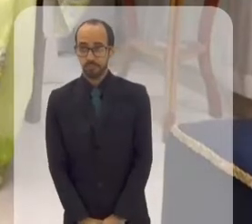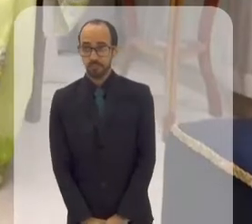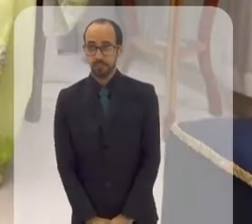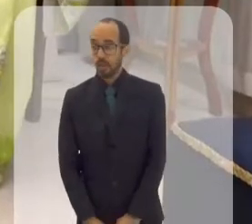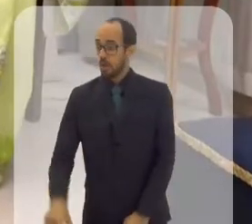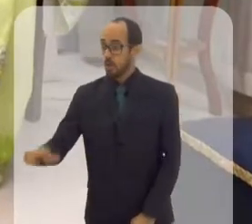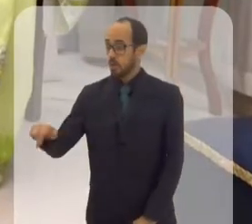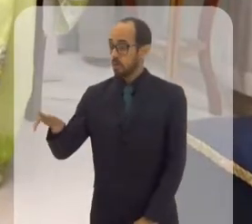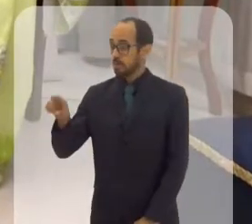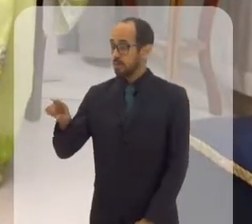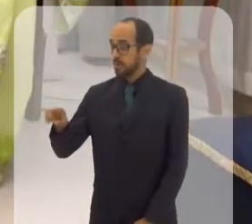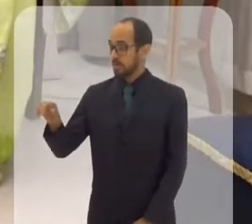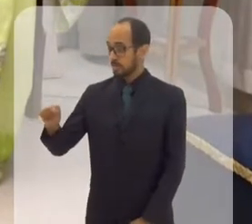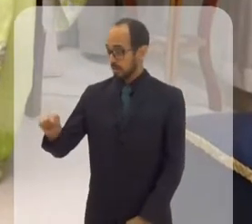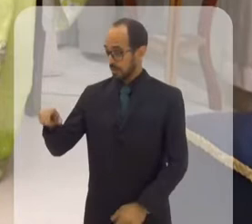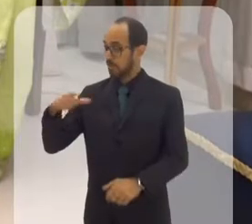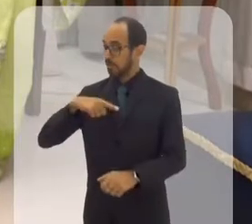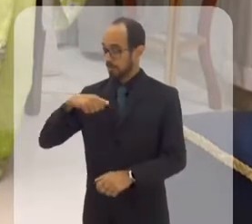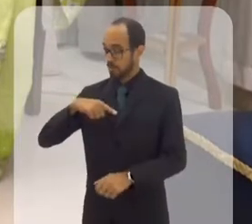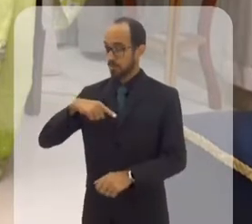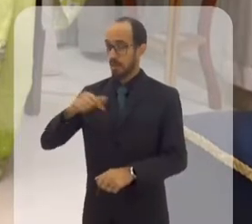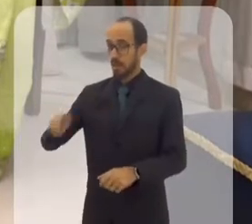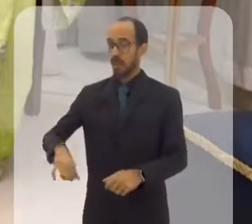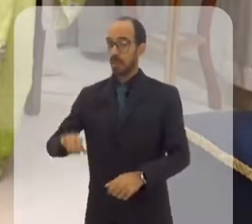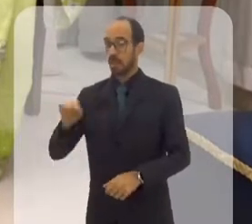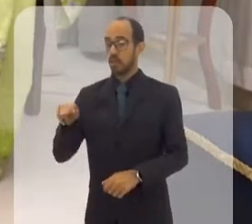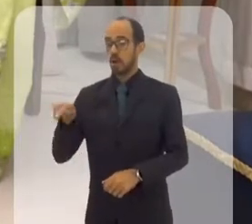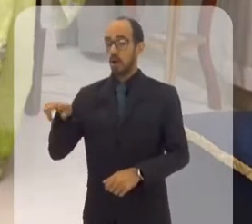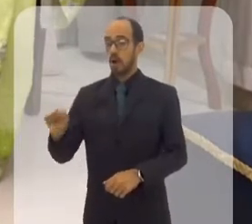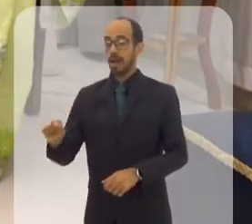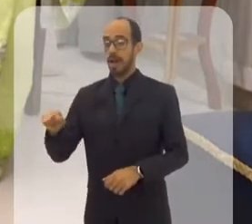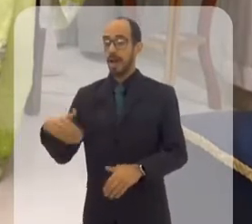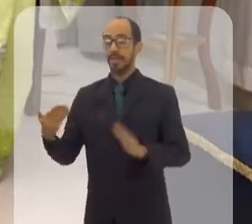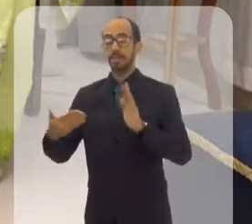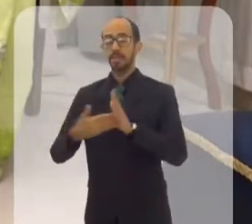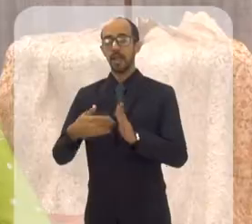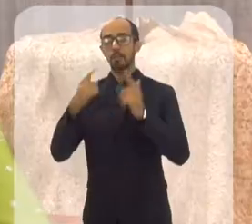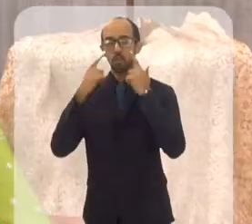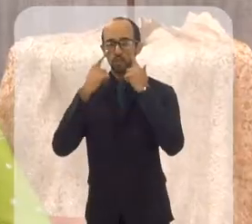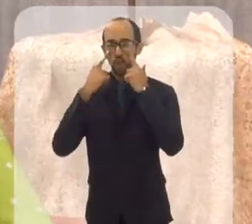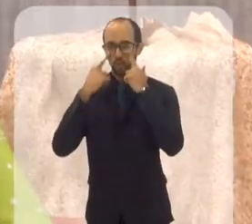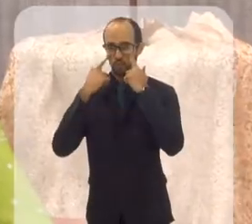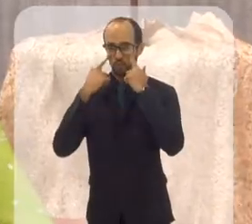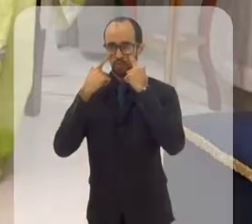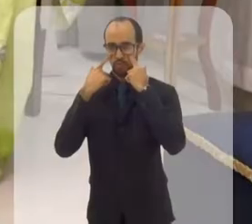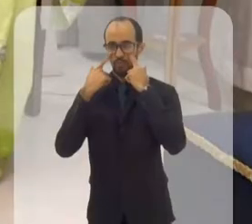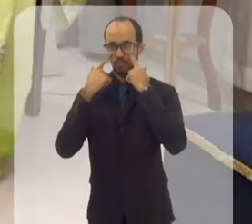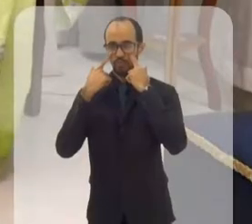Luzia, tem yoga até para os olhos. Maravilhoso. Sim, tem yoga até para os olhos.